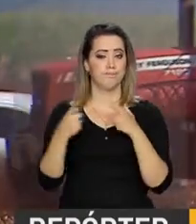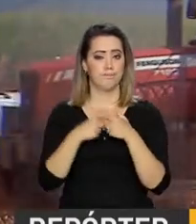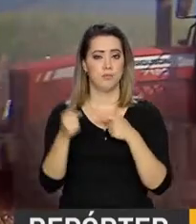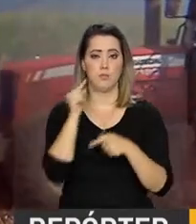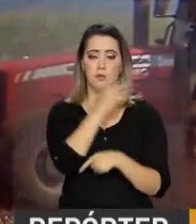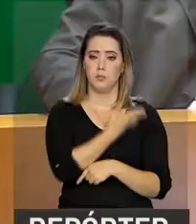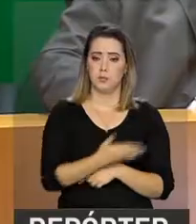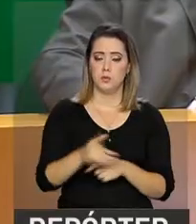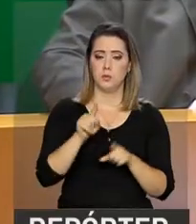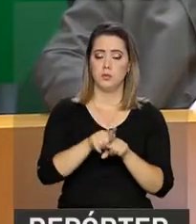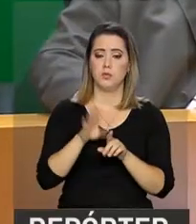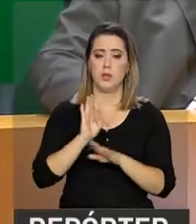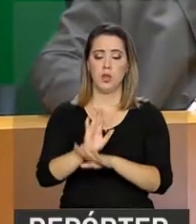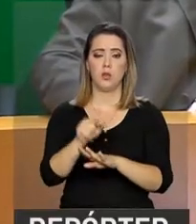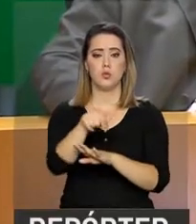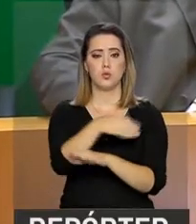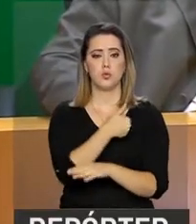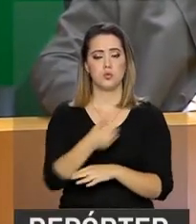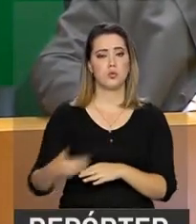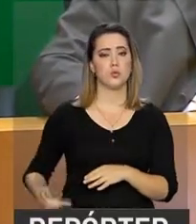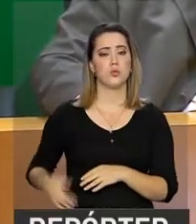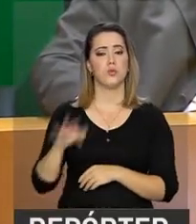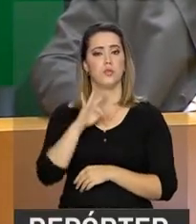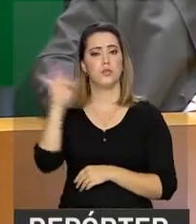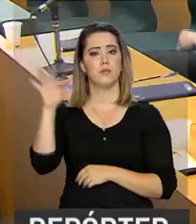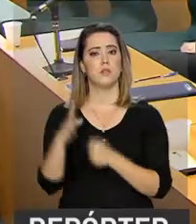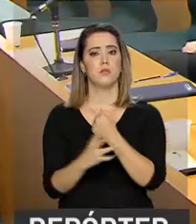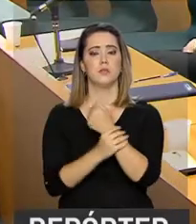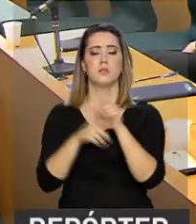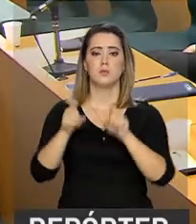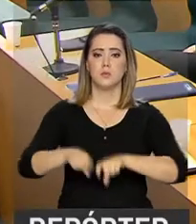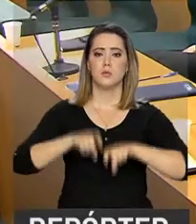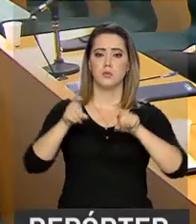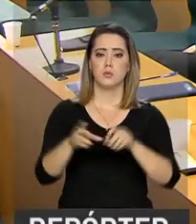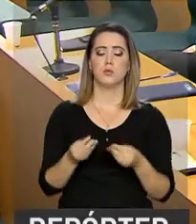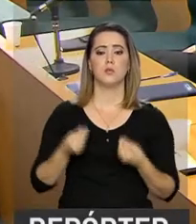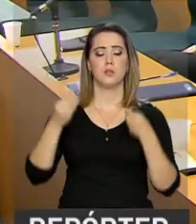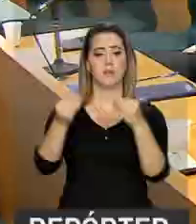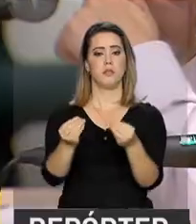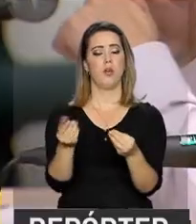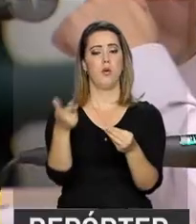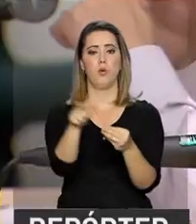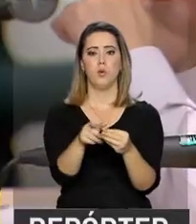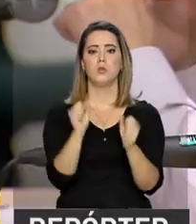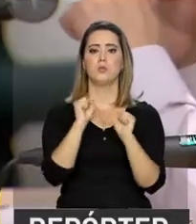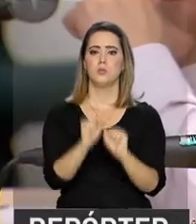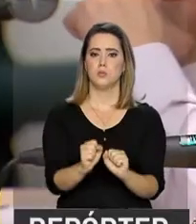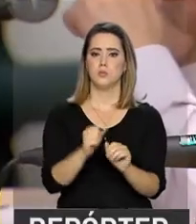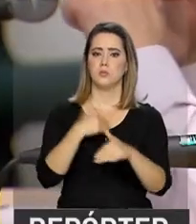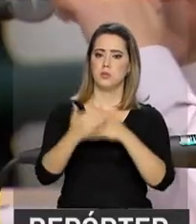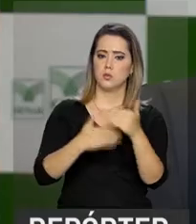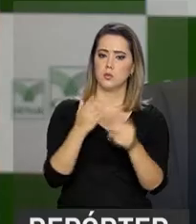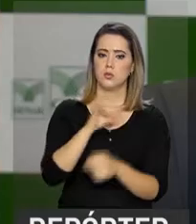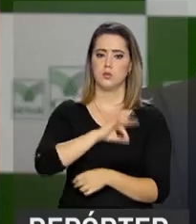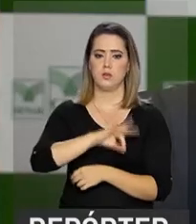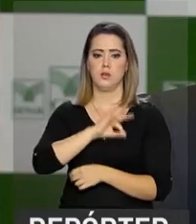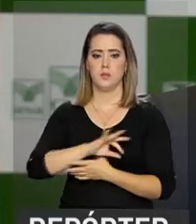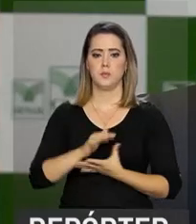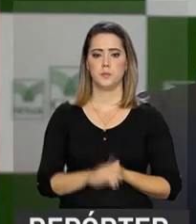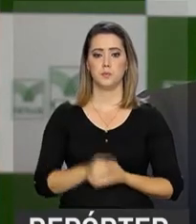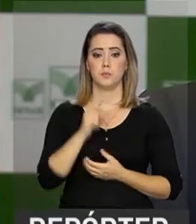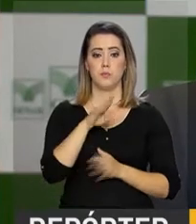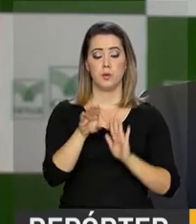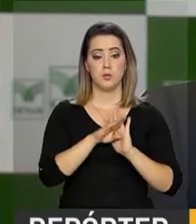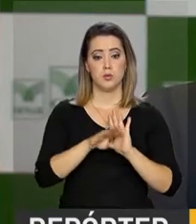fatores de risco contam com um programa de subvenção ao seguro rural que garante entre outras vantagens a manutenção da sua renda nesse programa